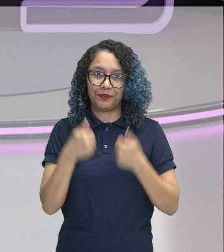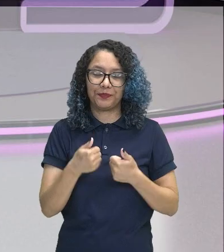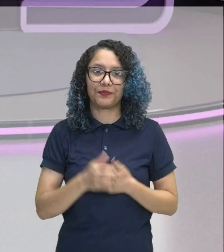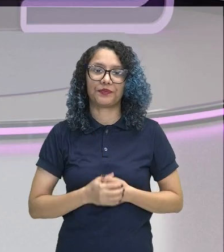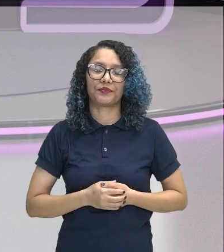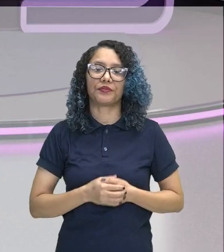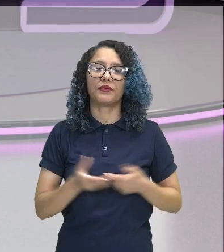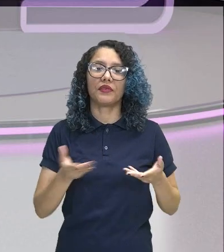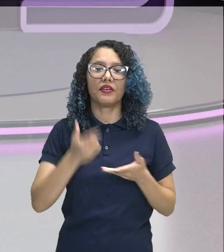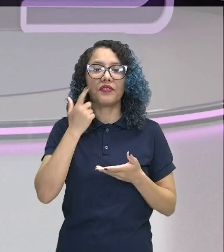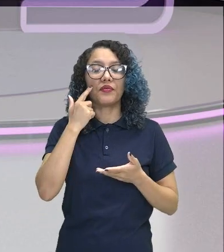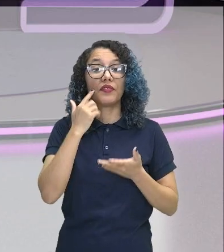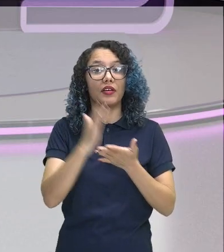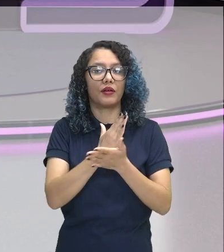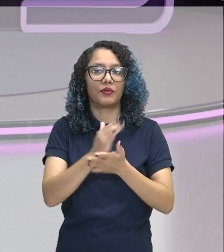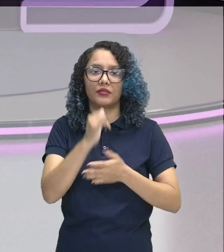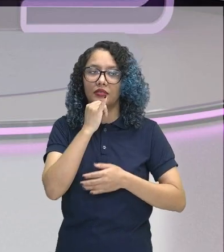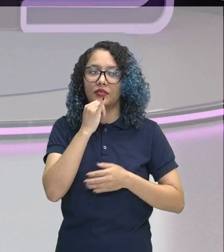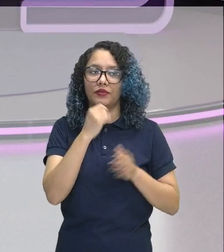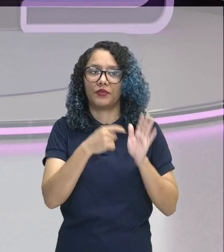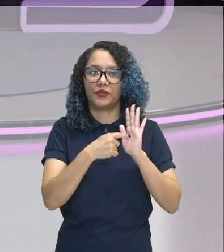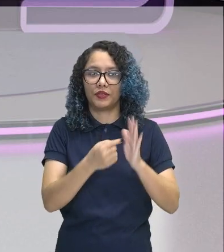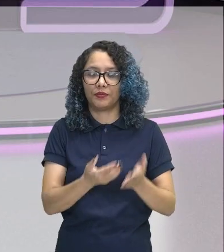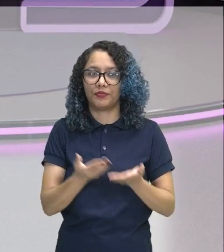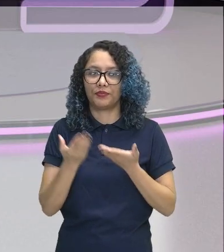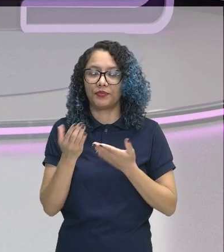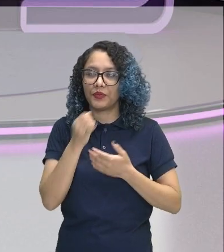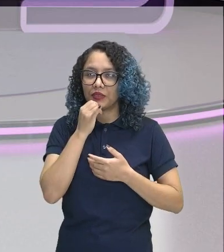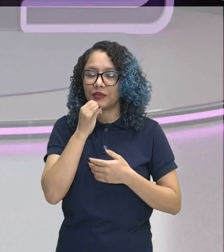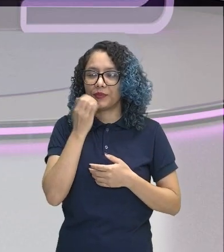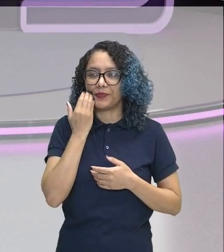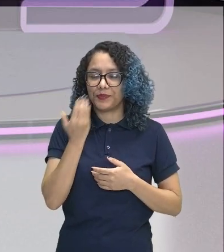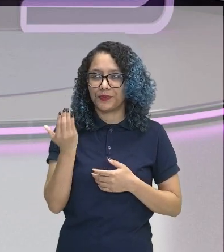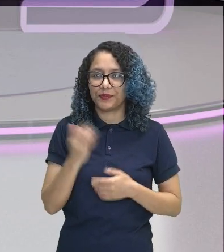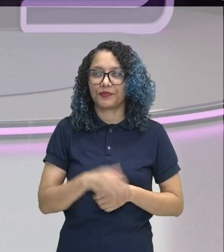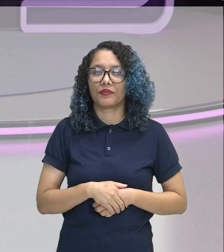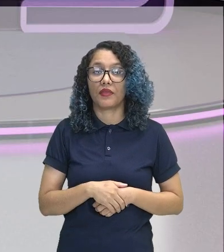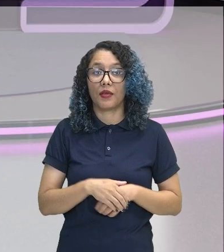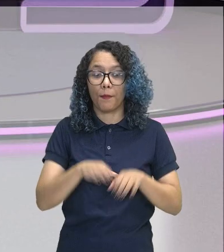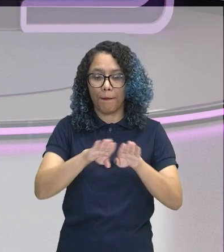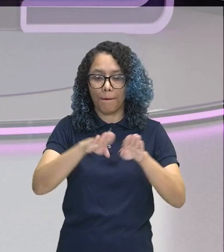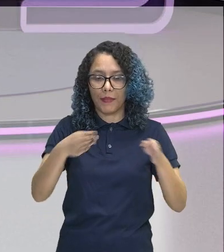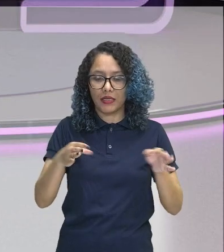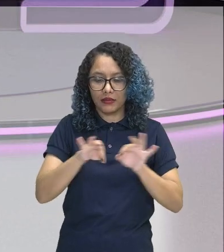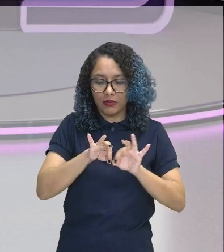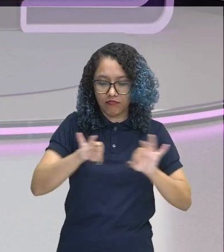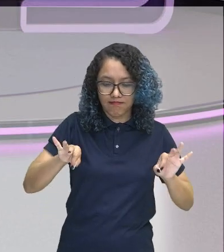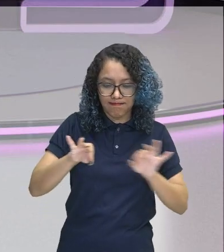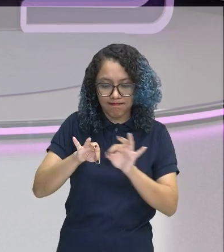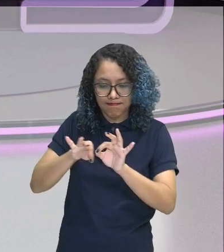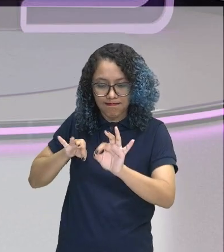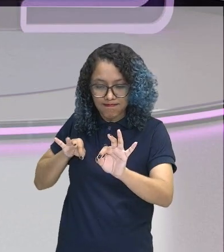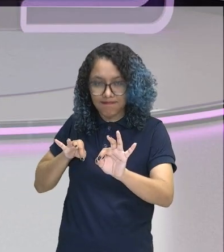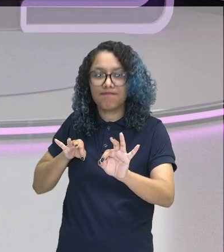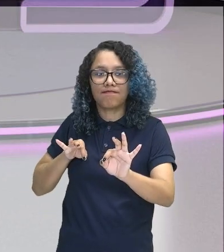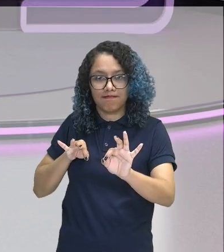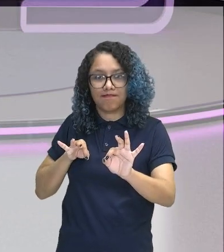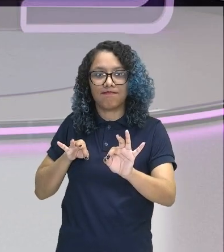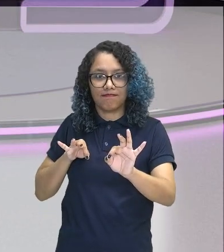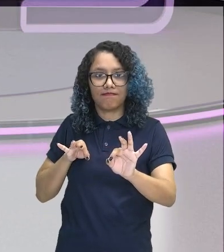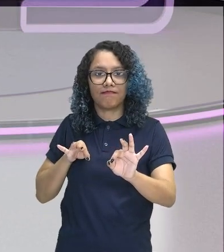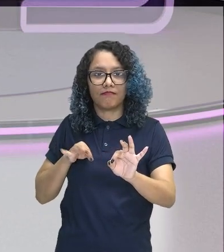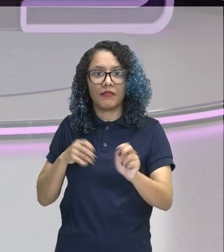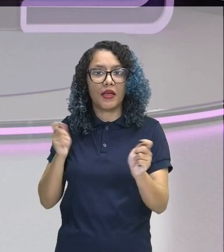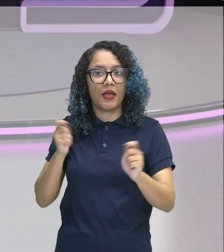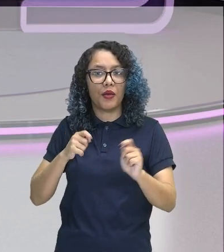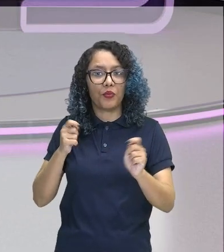Olha só alguns exemplos que eu vou trazer aqui para vocês. Ó. Por exemplo, o comprimento de uma mesa, essa medida desse comprimento pode ser